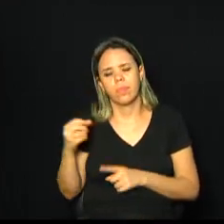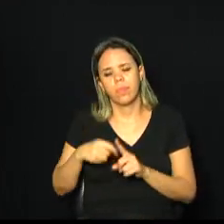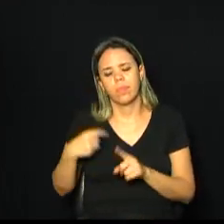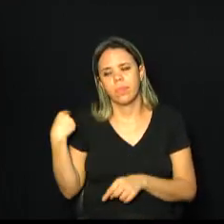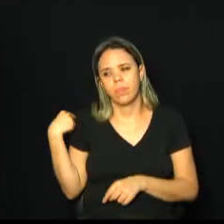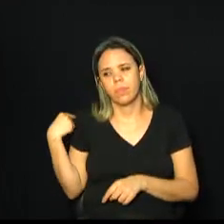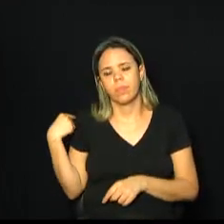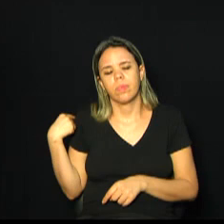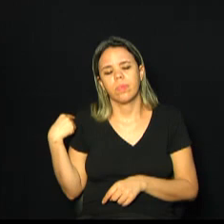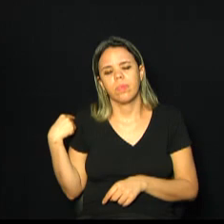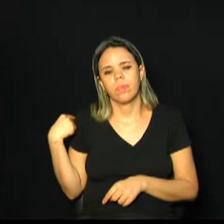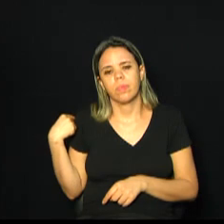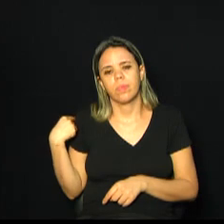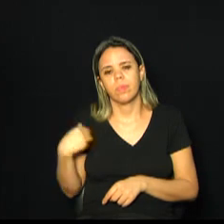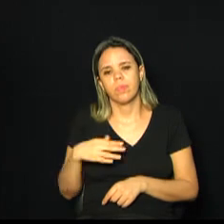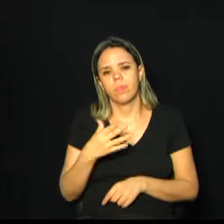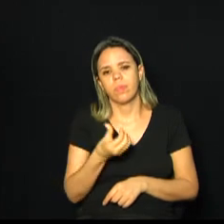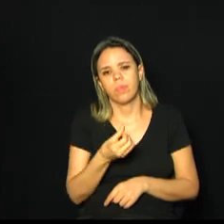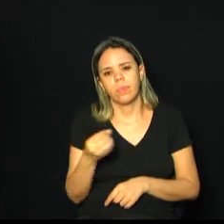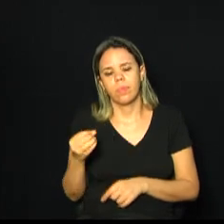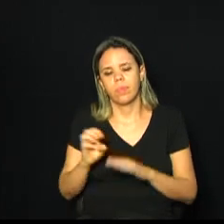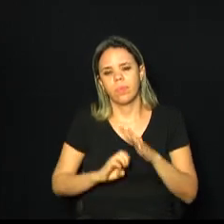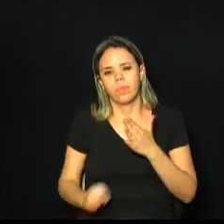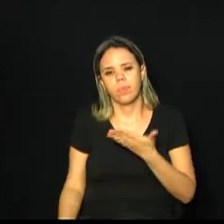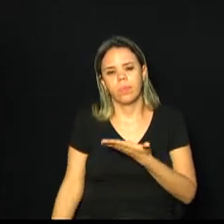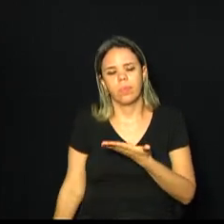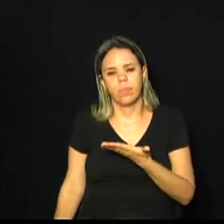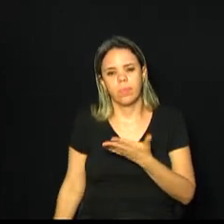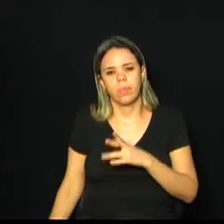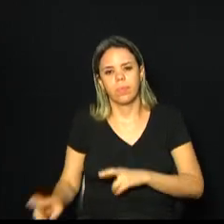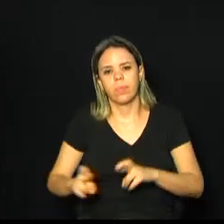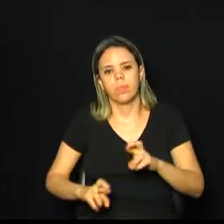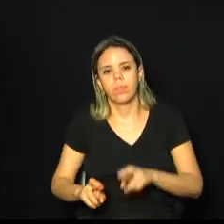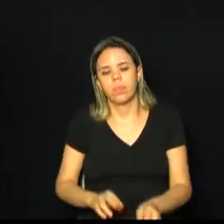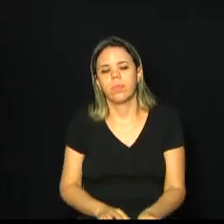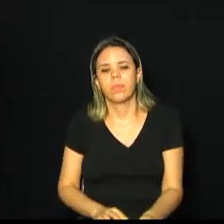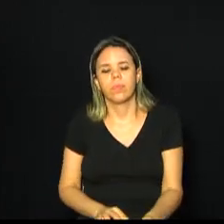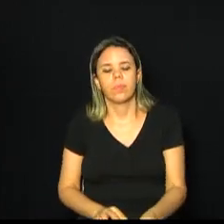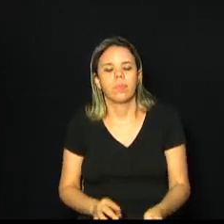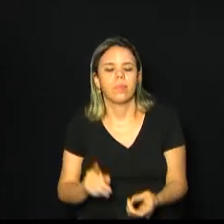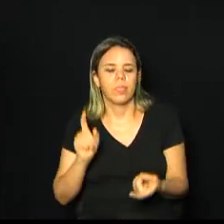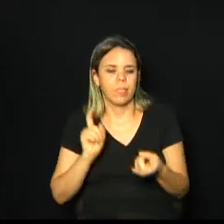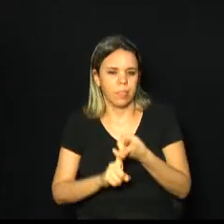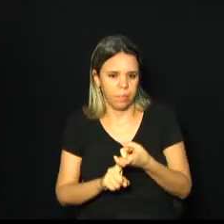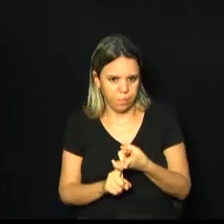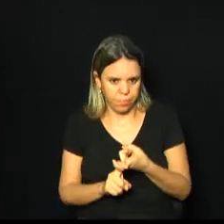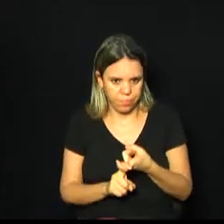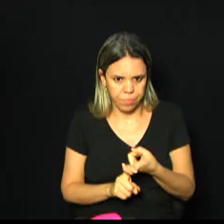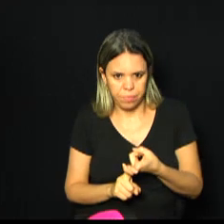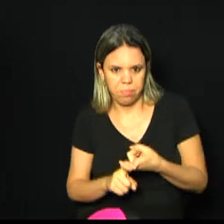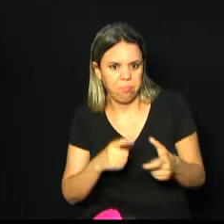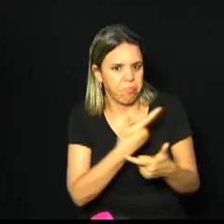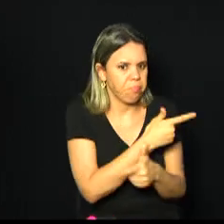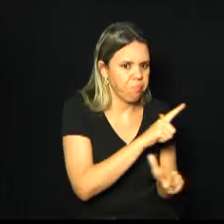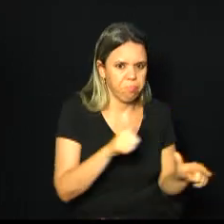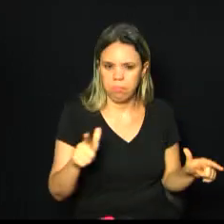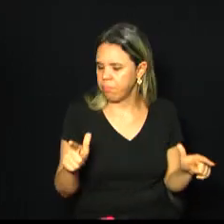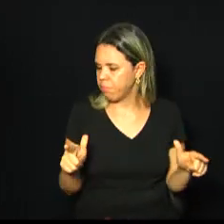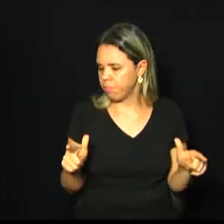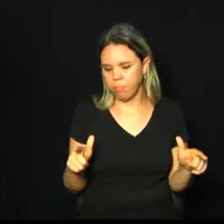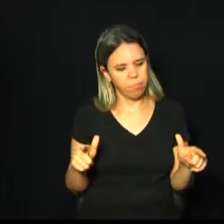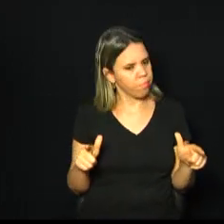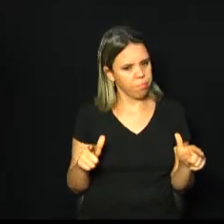passado, foram mais de 600 empresas fiscalizadas e punidas e nem existia a forma